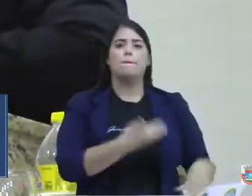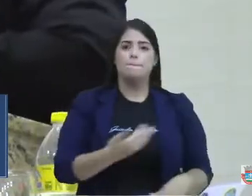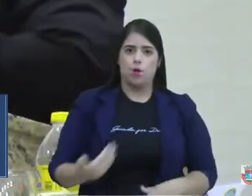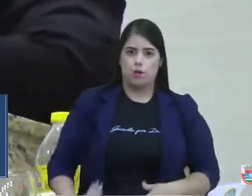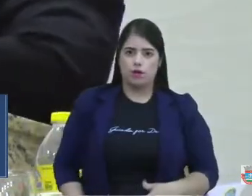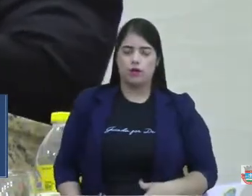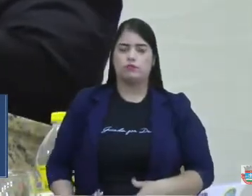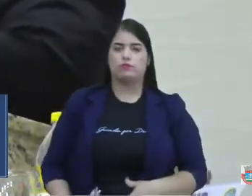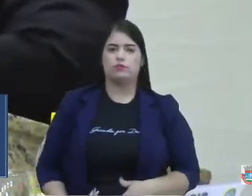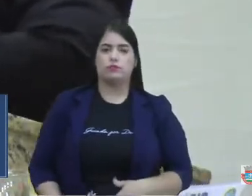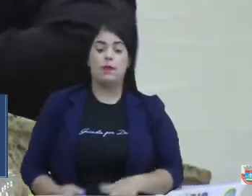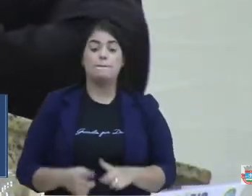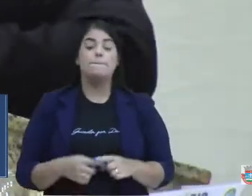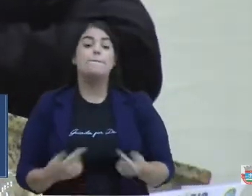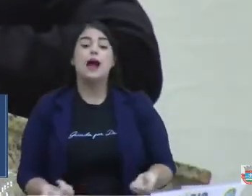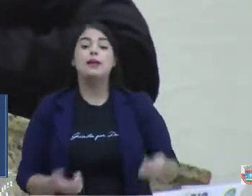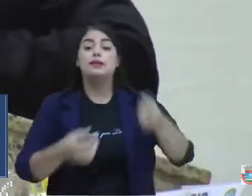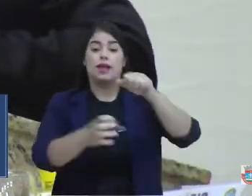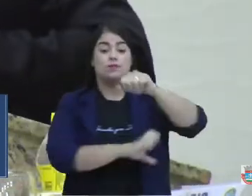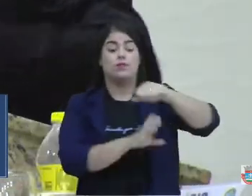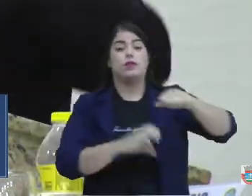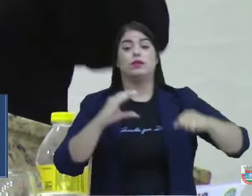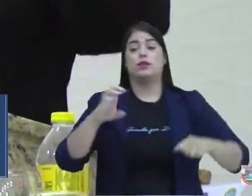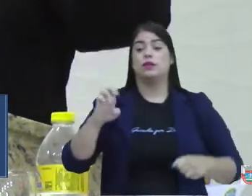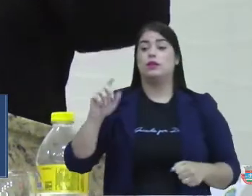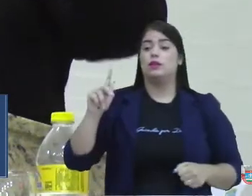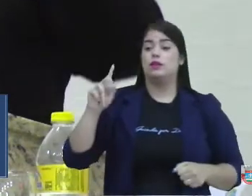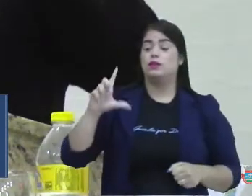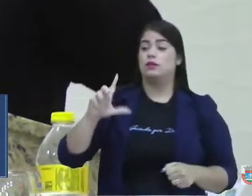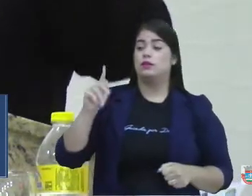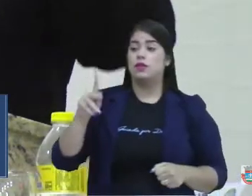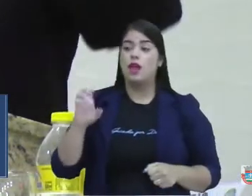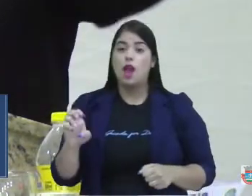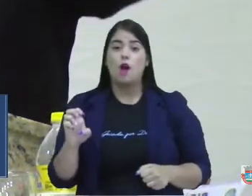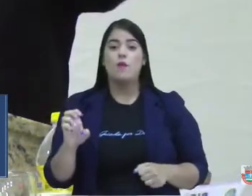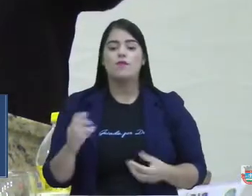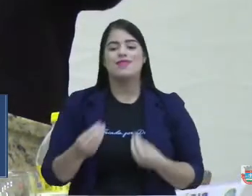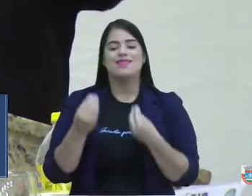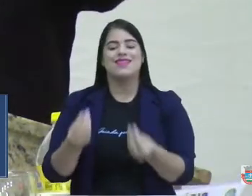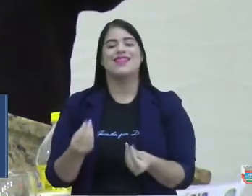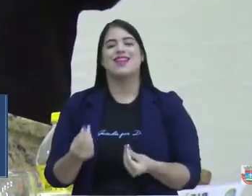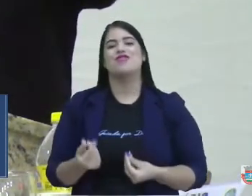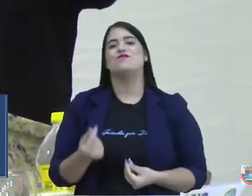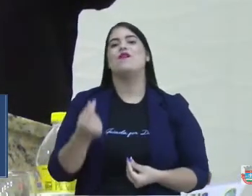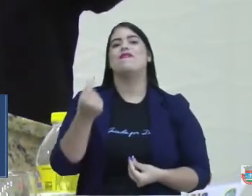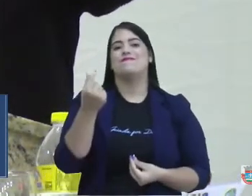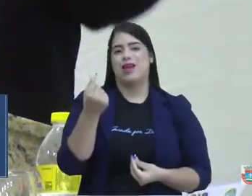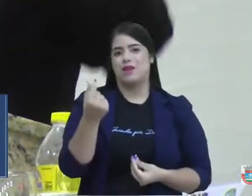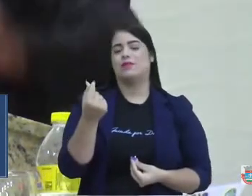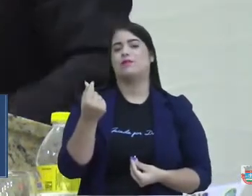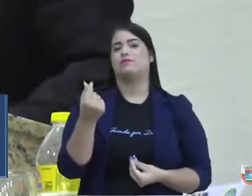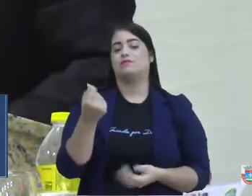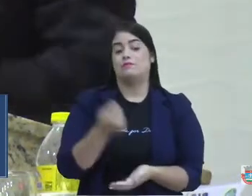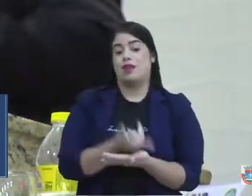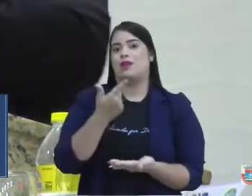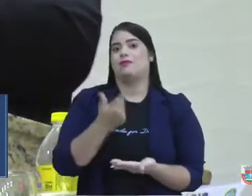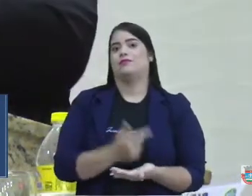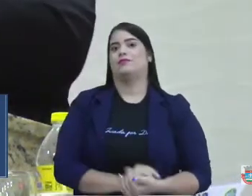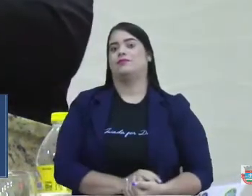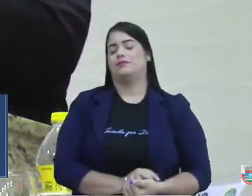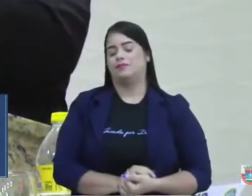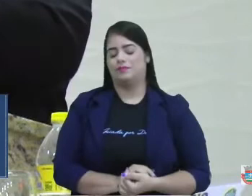a CELP repassa uma verba daquela iluminação pública que nós pagamos na taxa de energia.